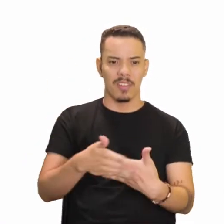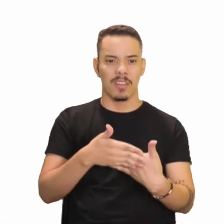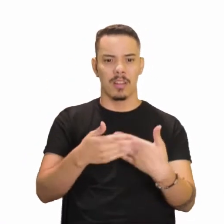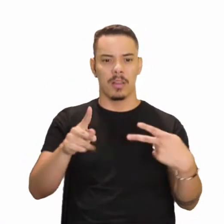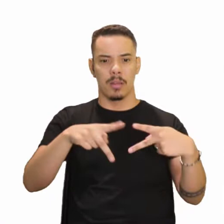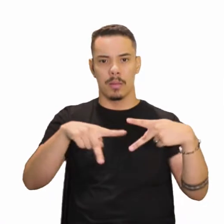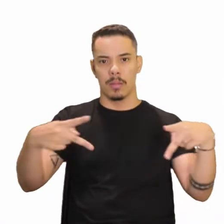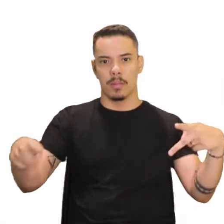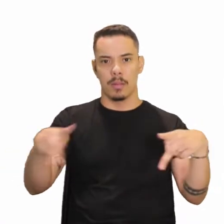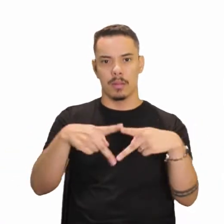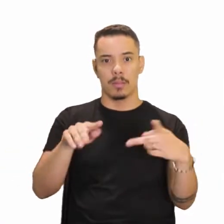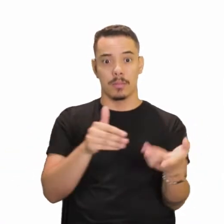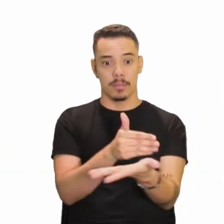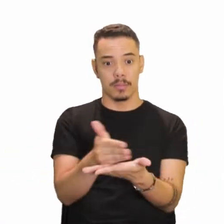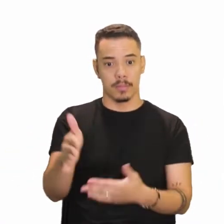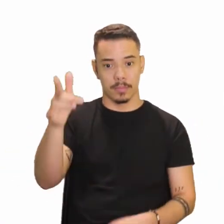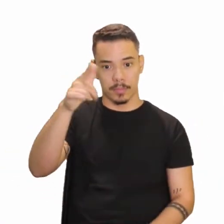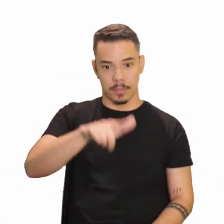programas reinicia